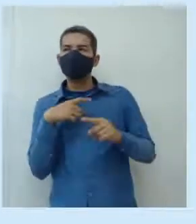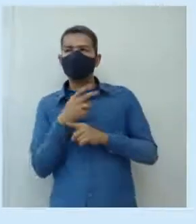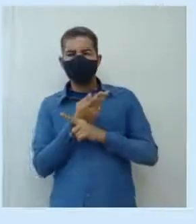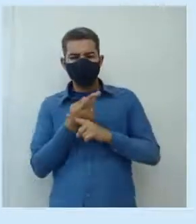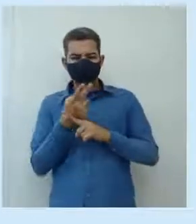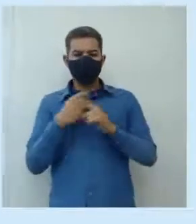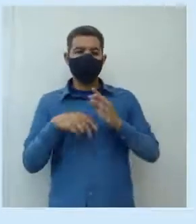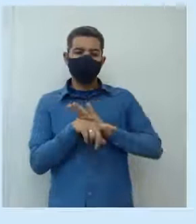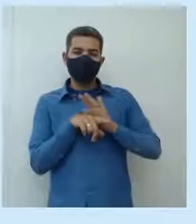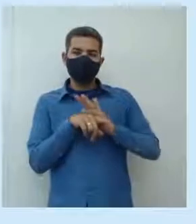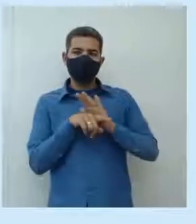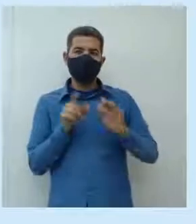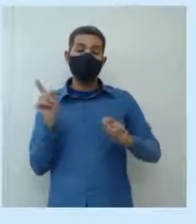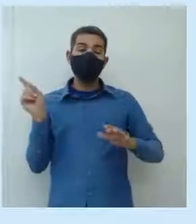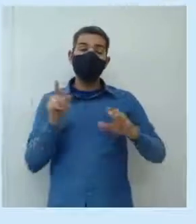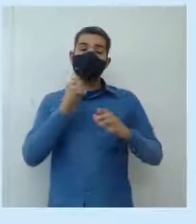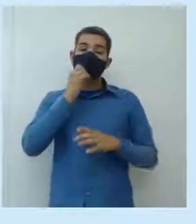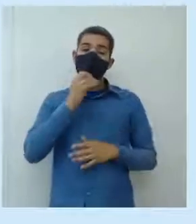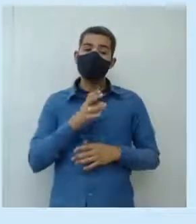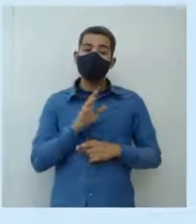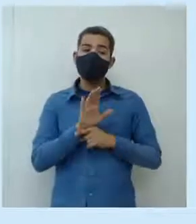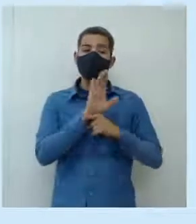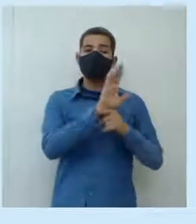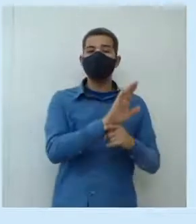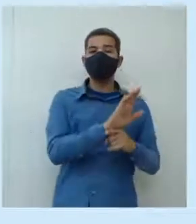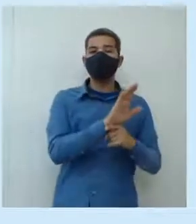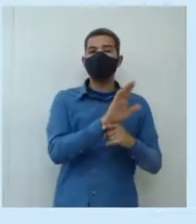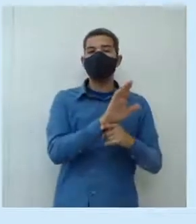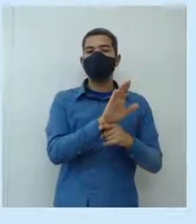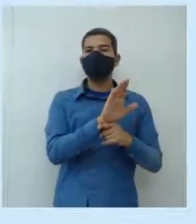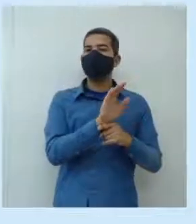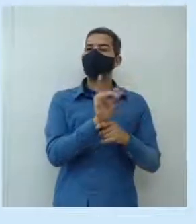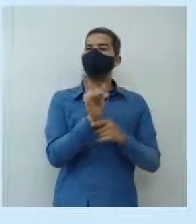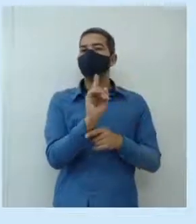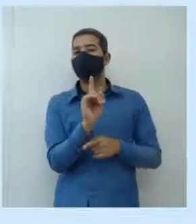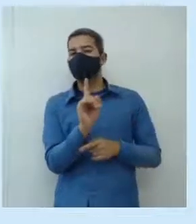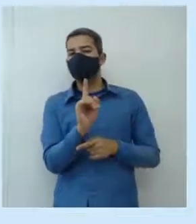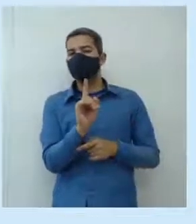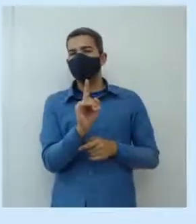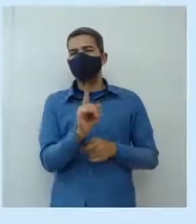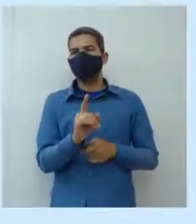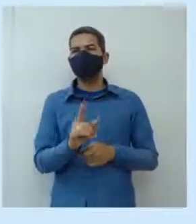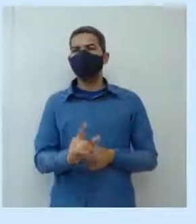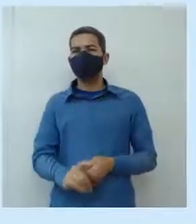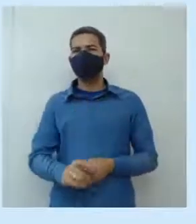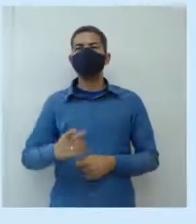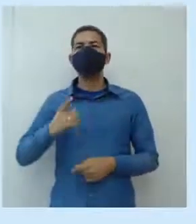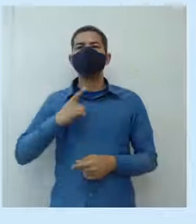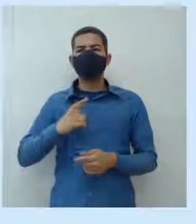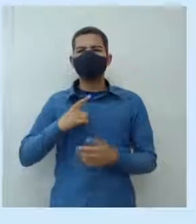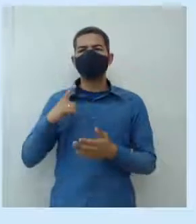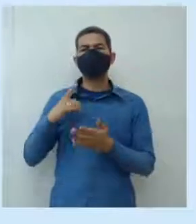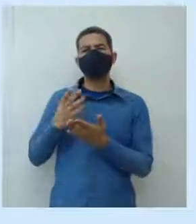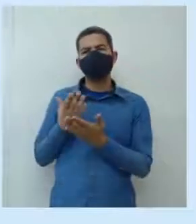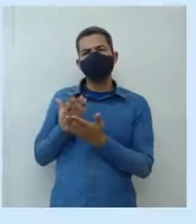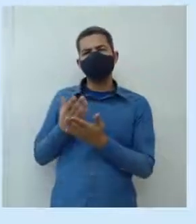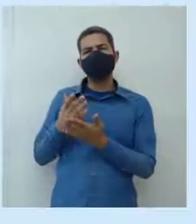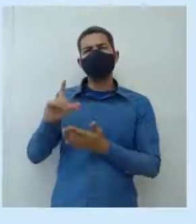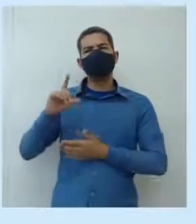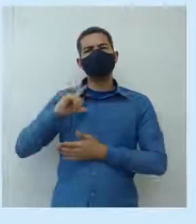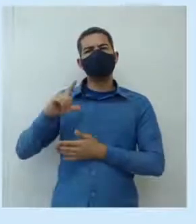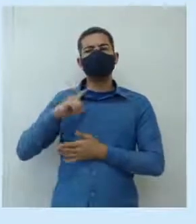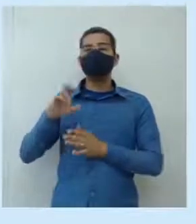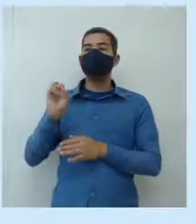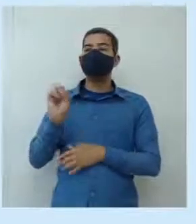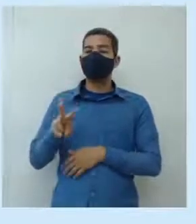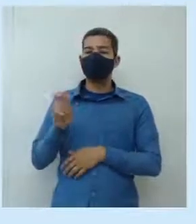vai ser benéfico ou maléfico para a vida dos seres vivos, né? Então a gente vai perceber que existe uma carga de veneno também muito